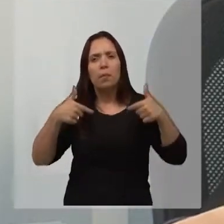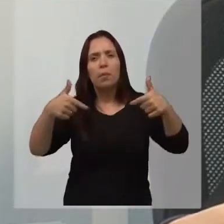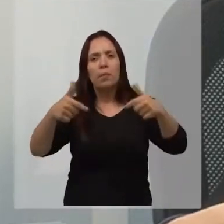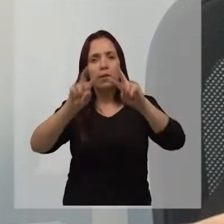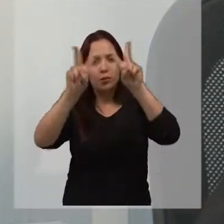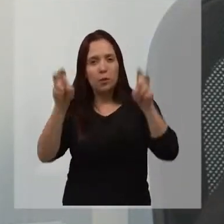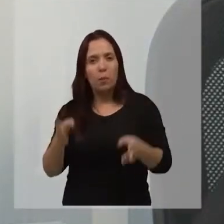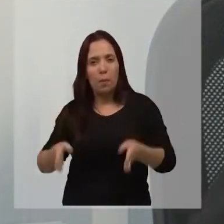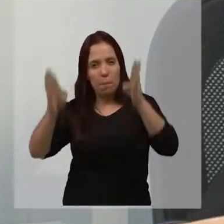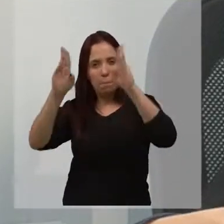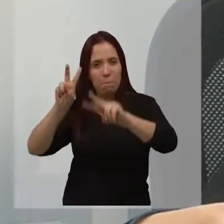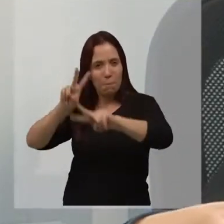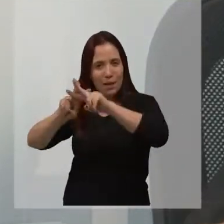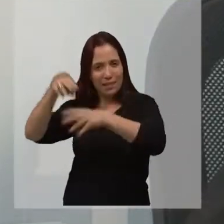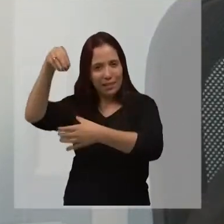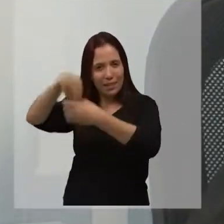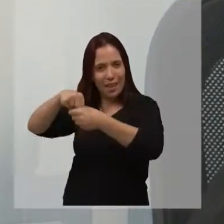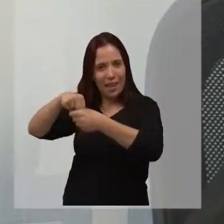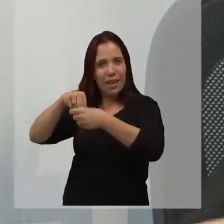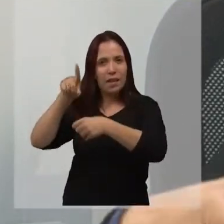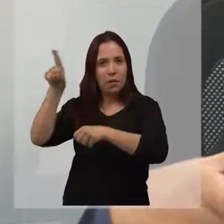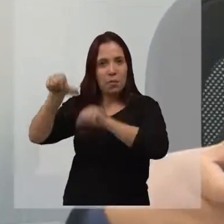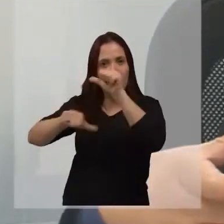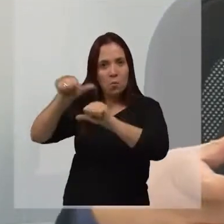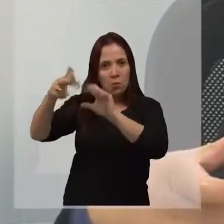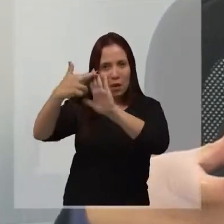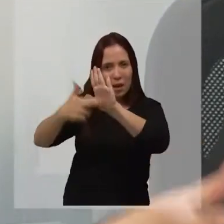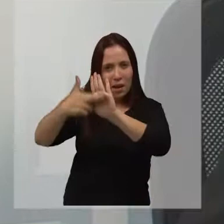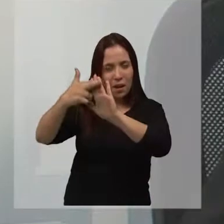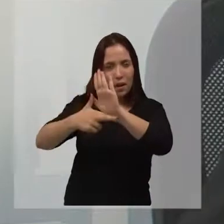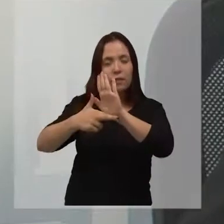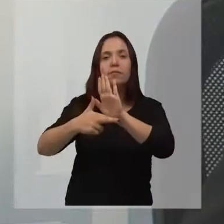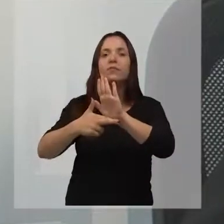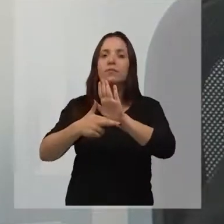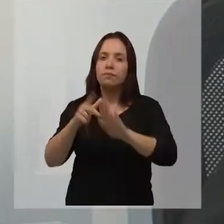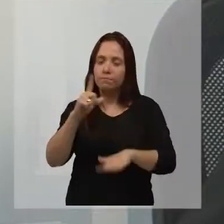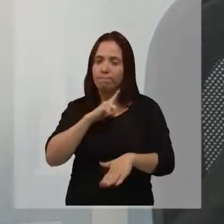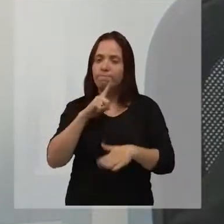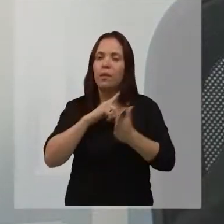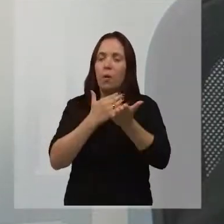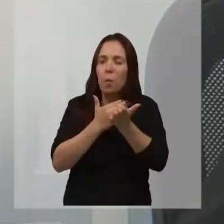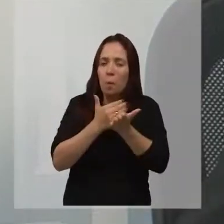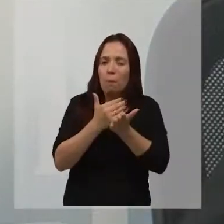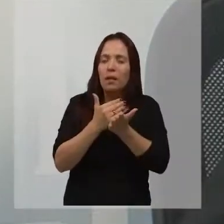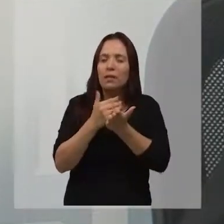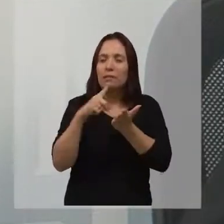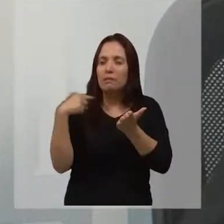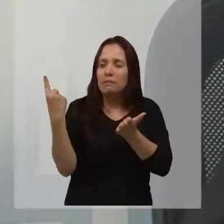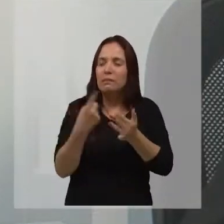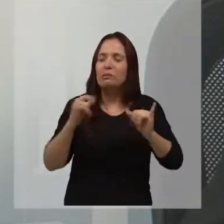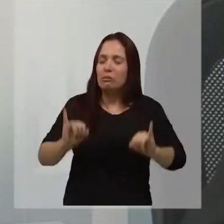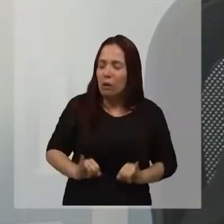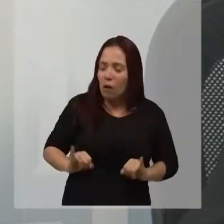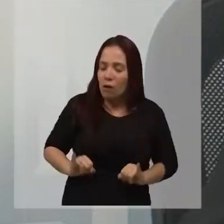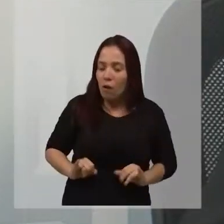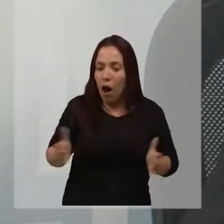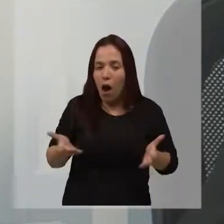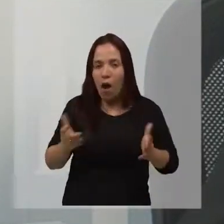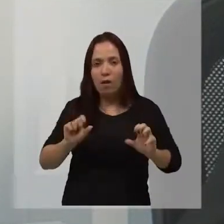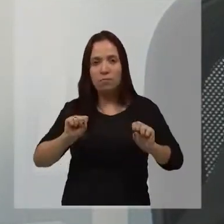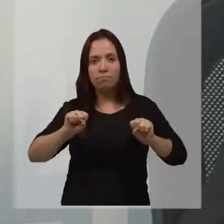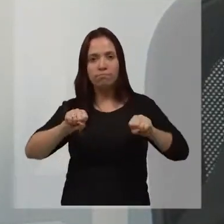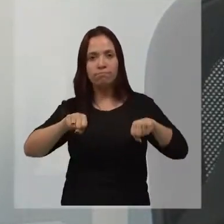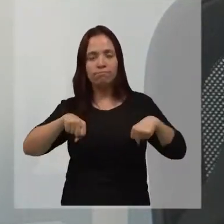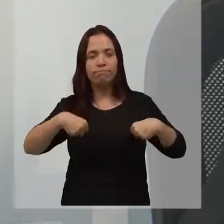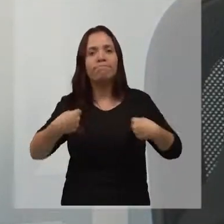presídios demonstraram que nós pagamos um preço caro no início, mas agora nós já começamos a notar